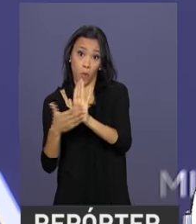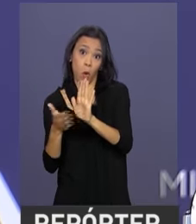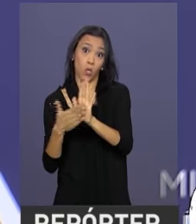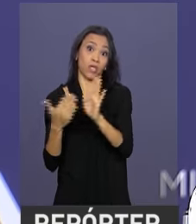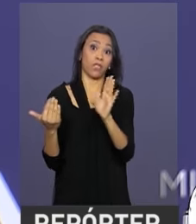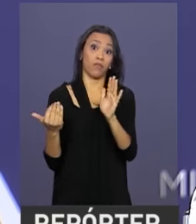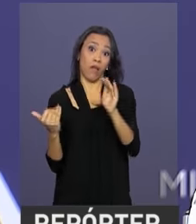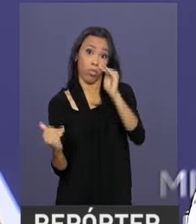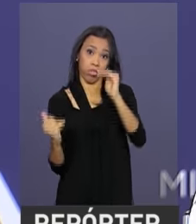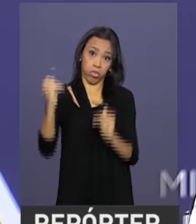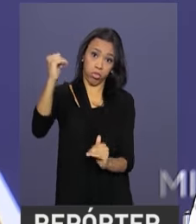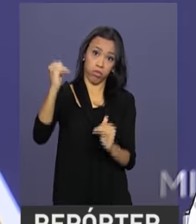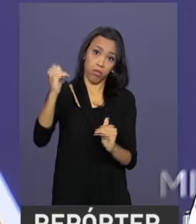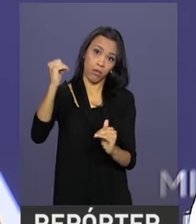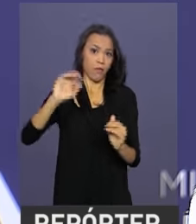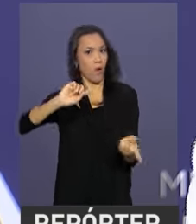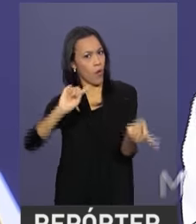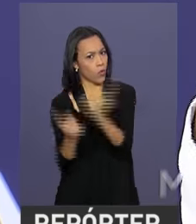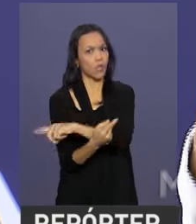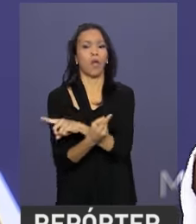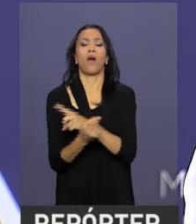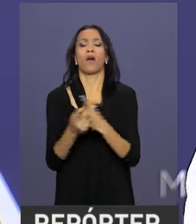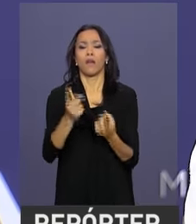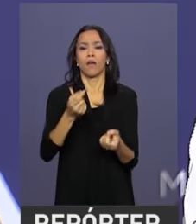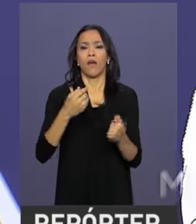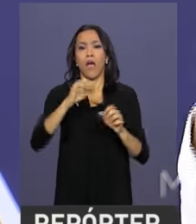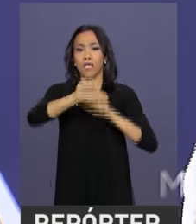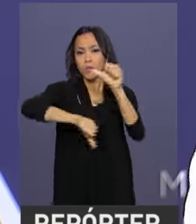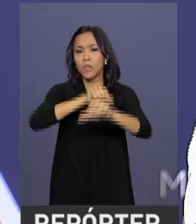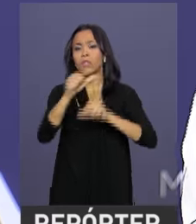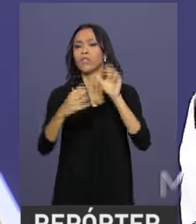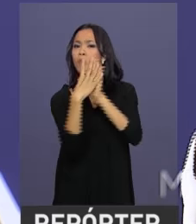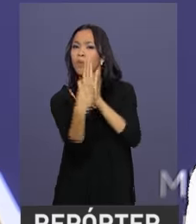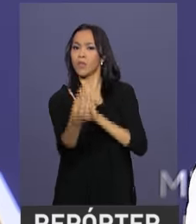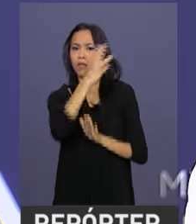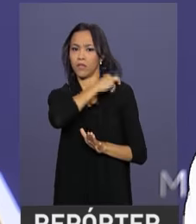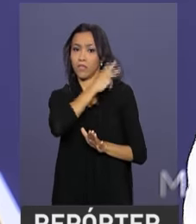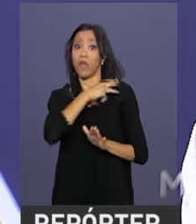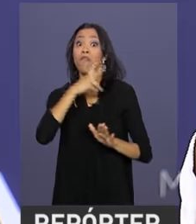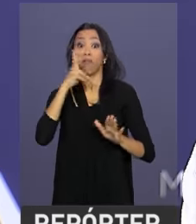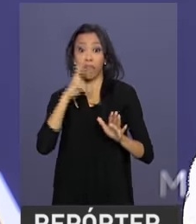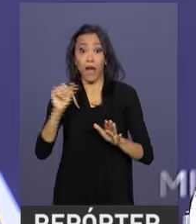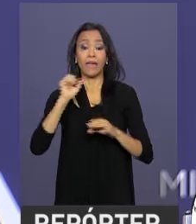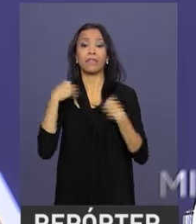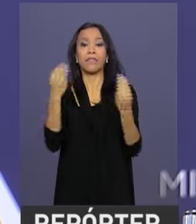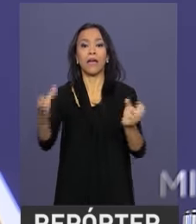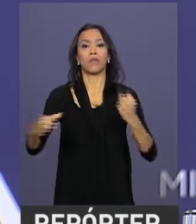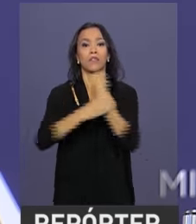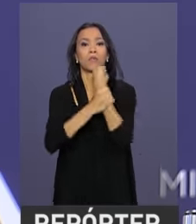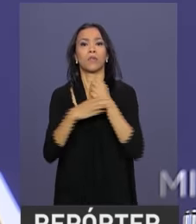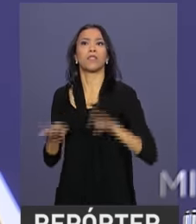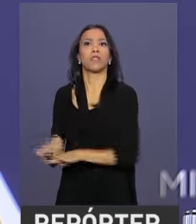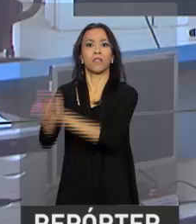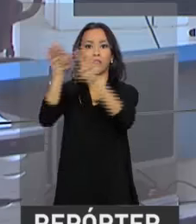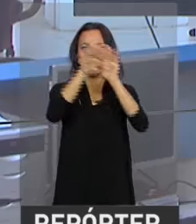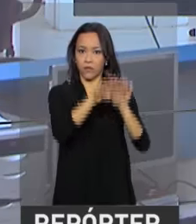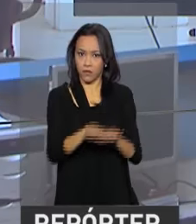Ao contrário, a reforma vai promover maior equidade na oferta do